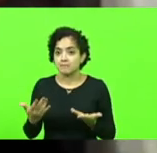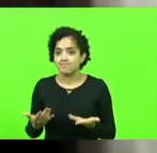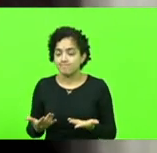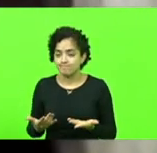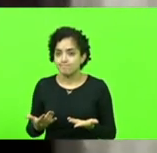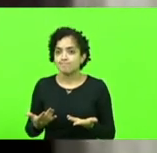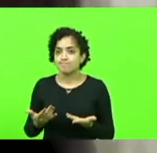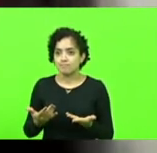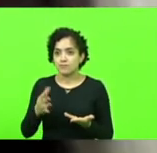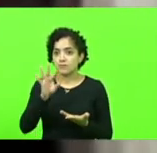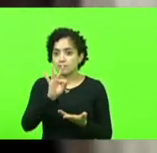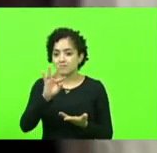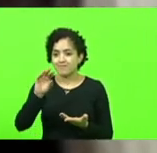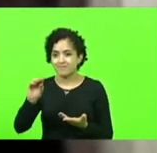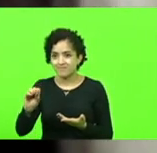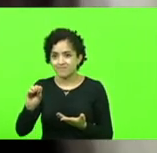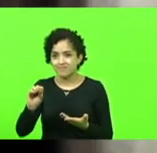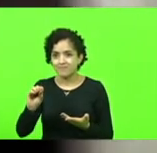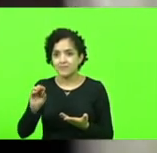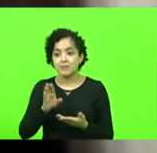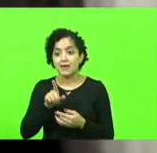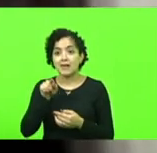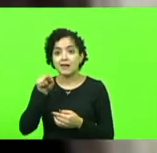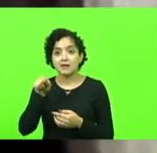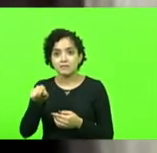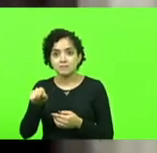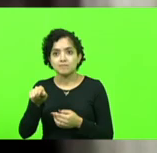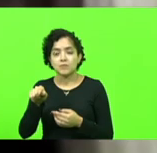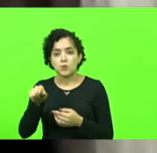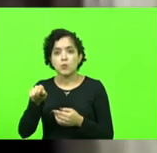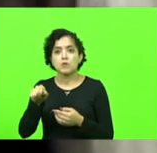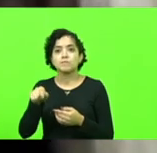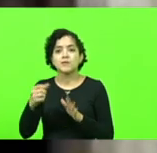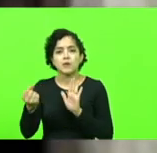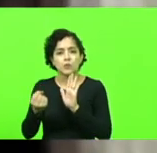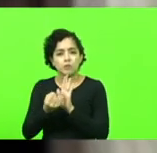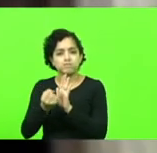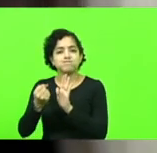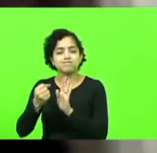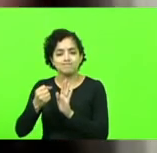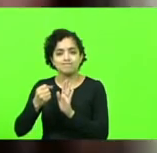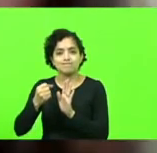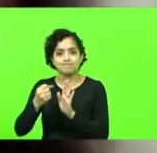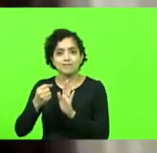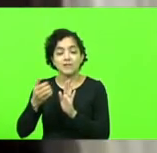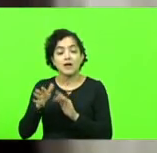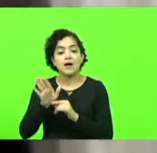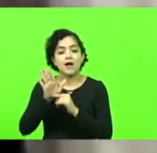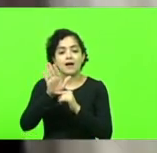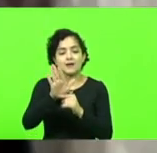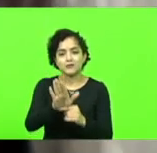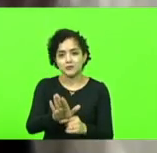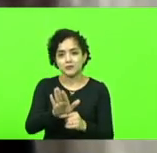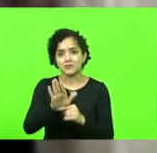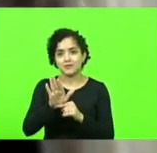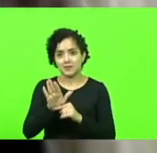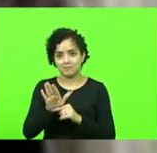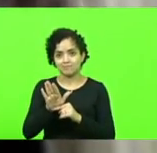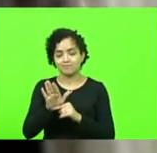terapeuta ocupacional com a certificação de integração sensorial para ajudá-las, para